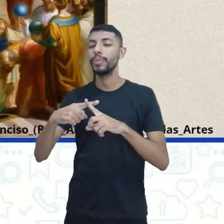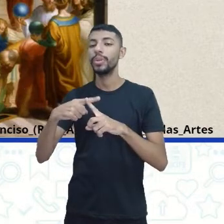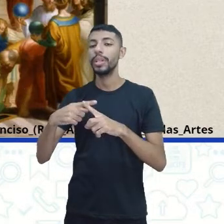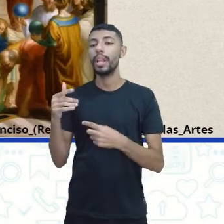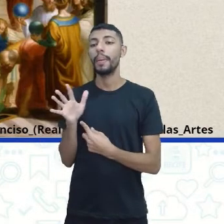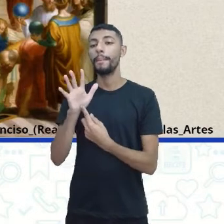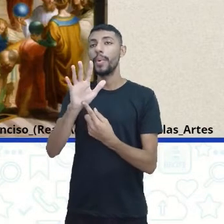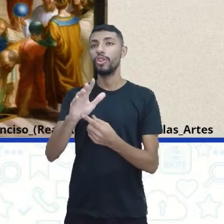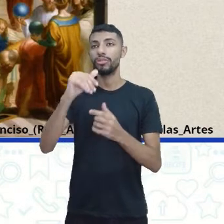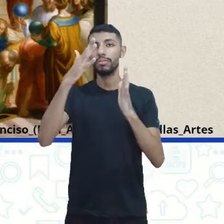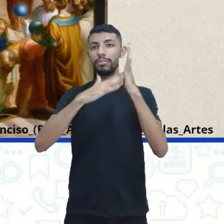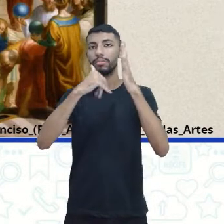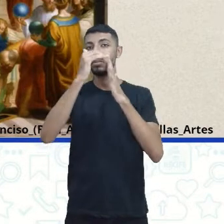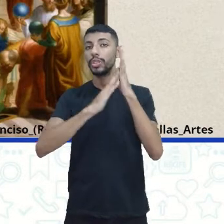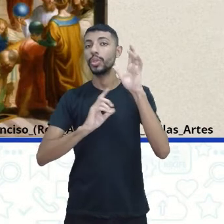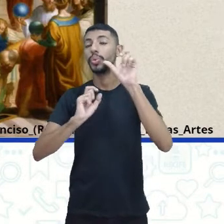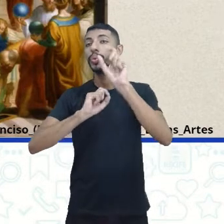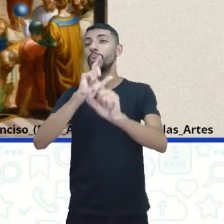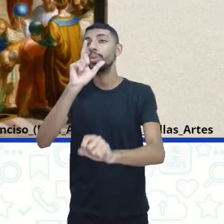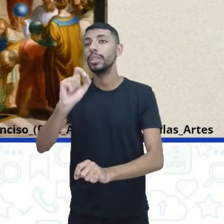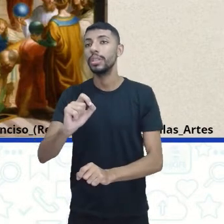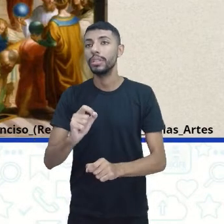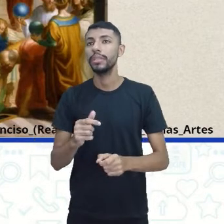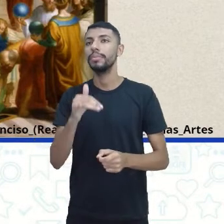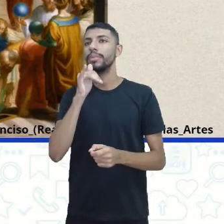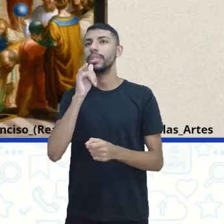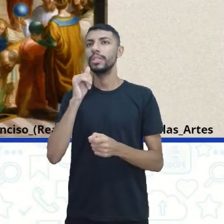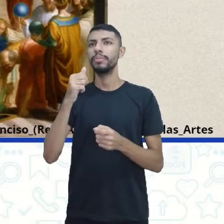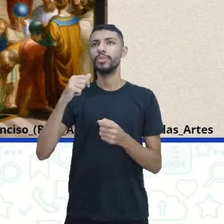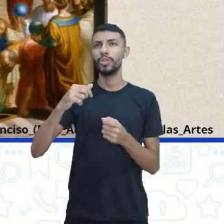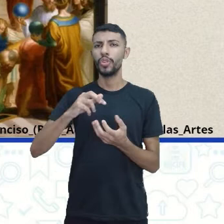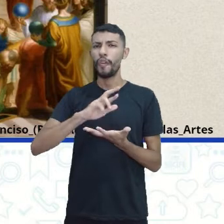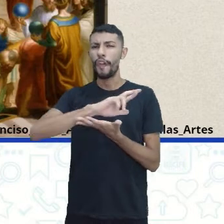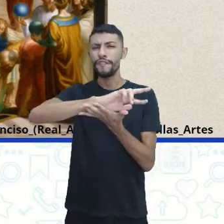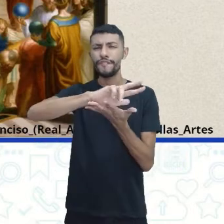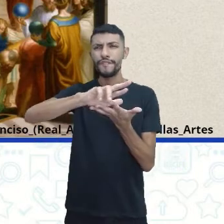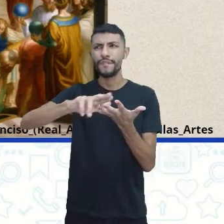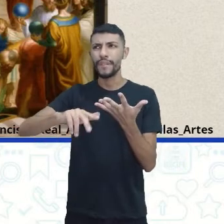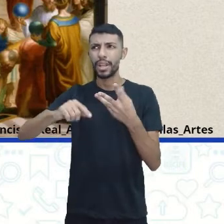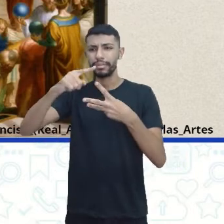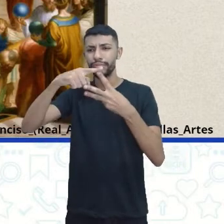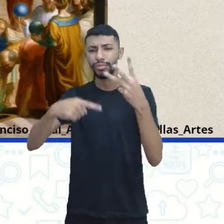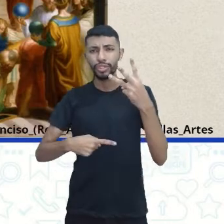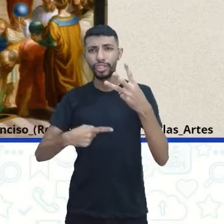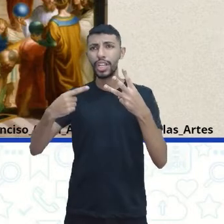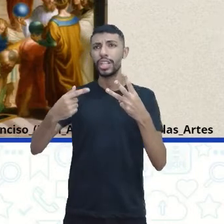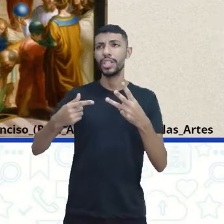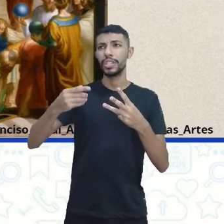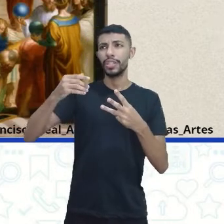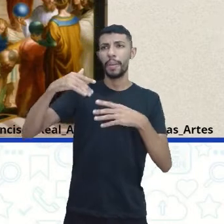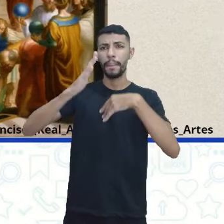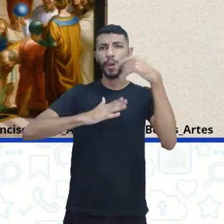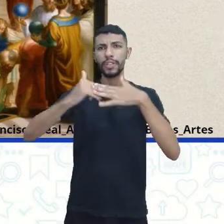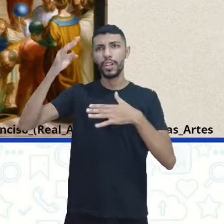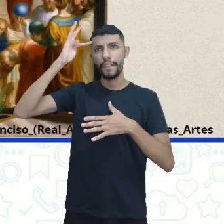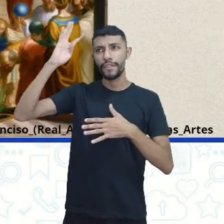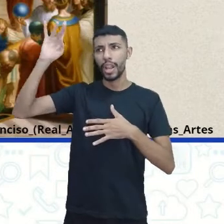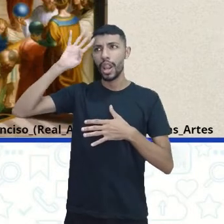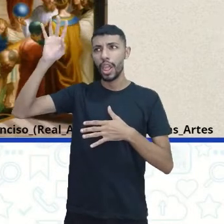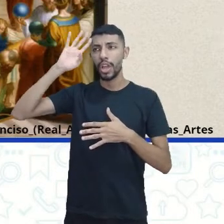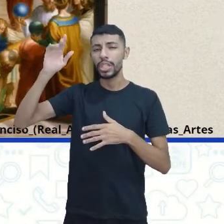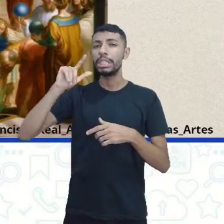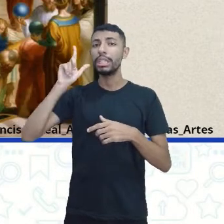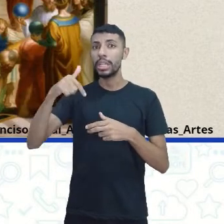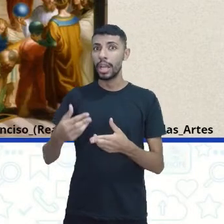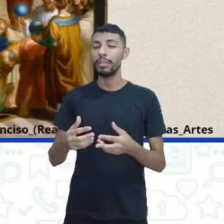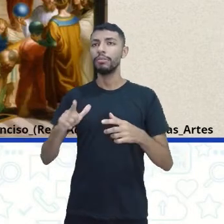no quadro, além da tríade de filósofos gregos, né, respeitadíssimos, Platão,